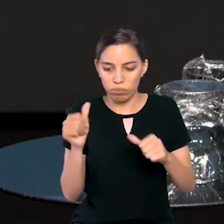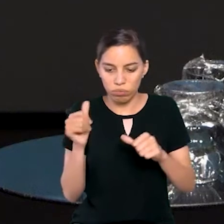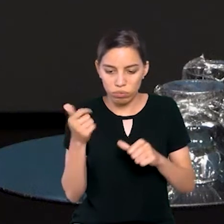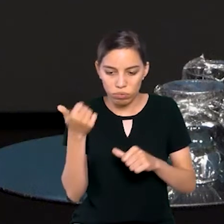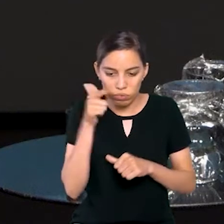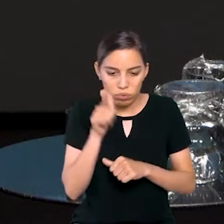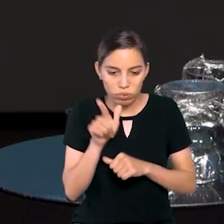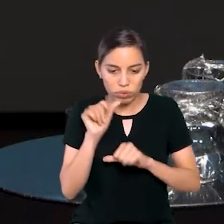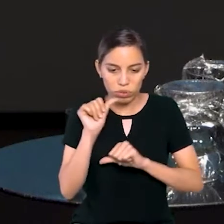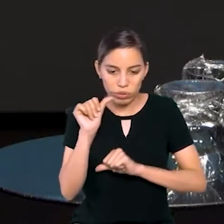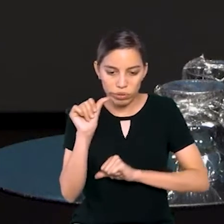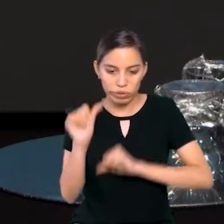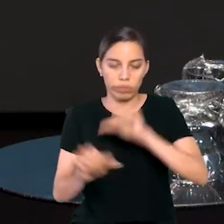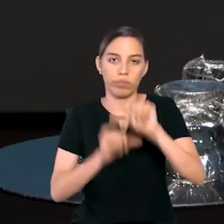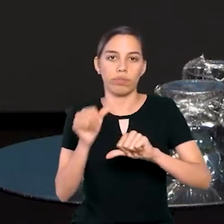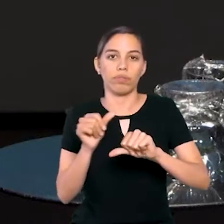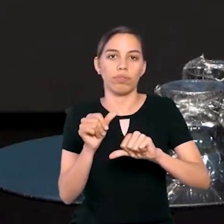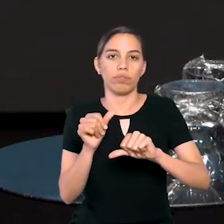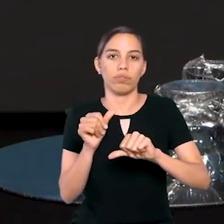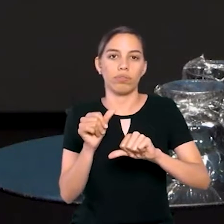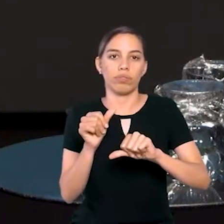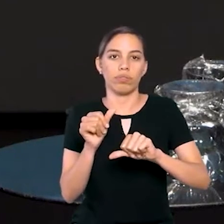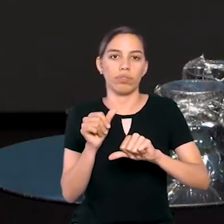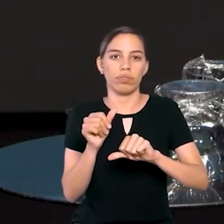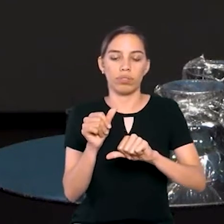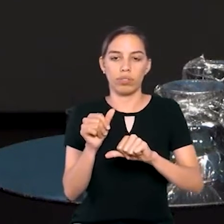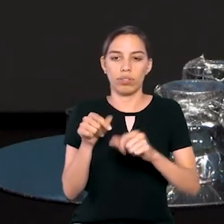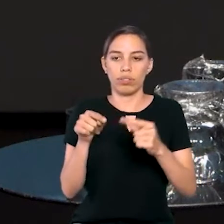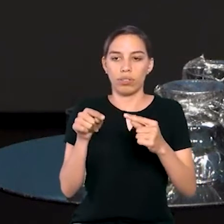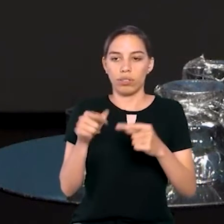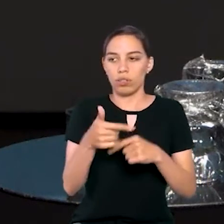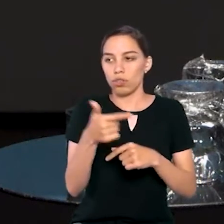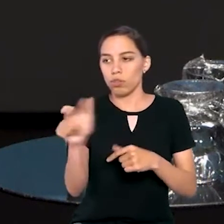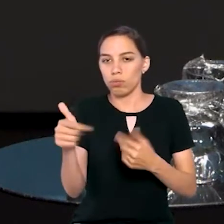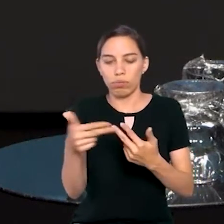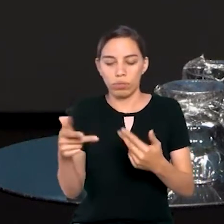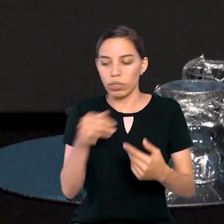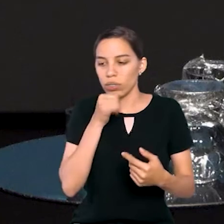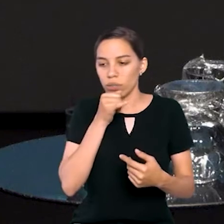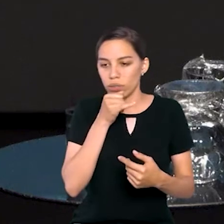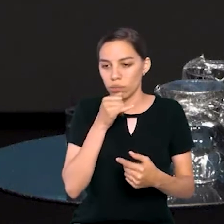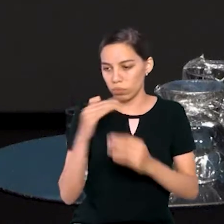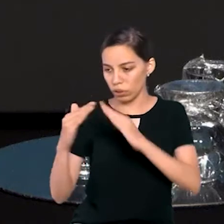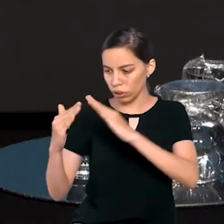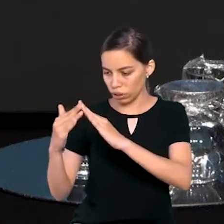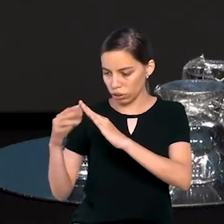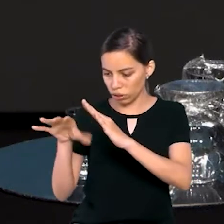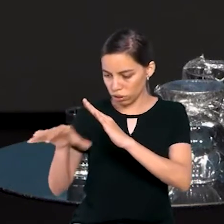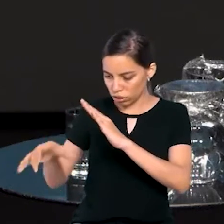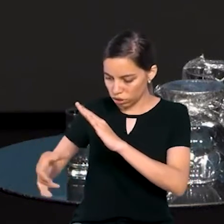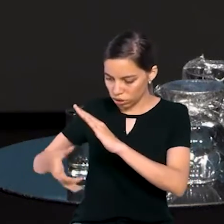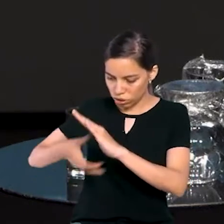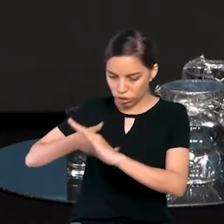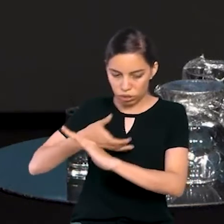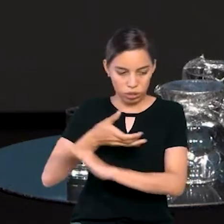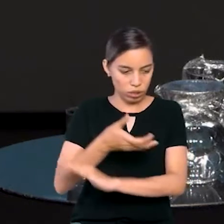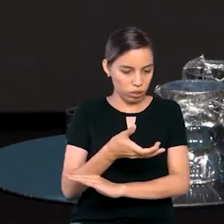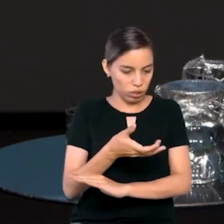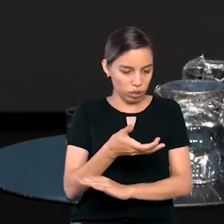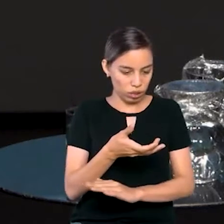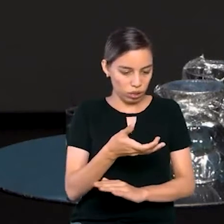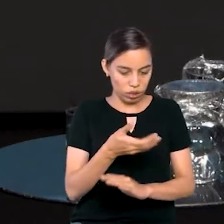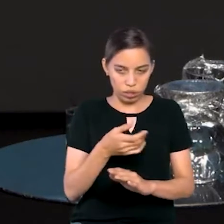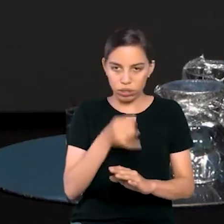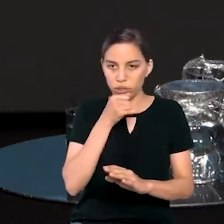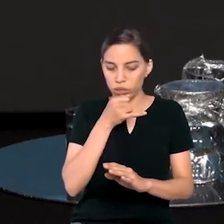conseguia transformar isso, tirar isso desse lugar doméstico que a gente se acostuma a pôr as coisas